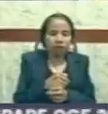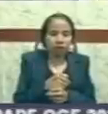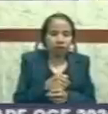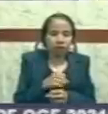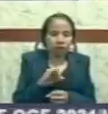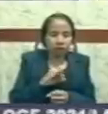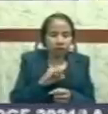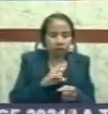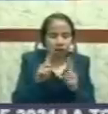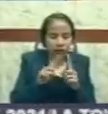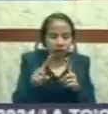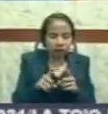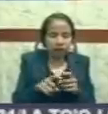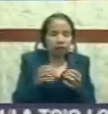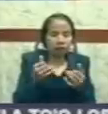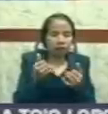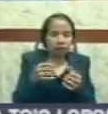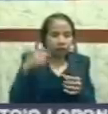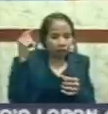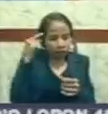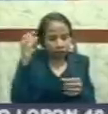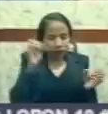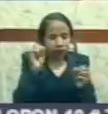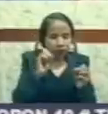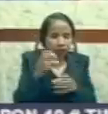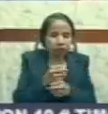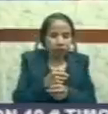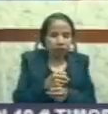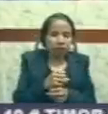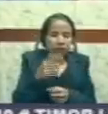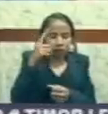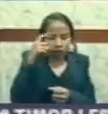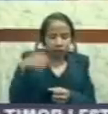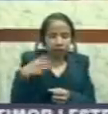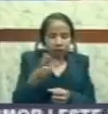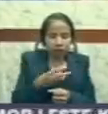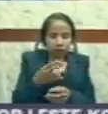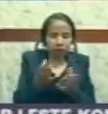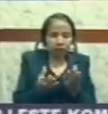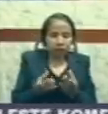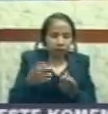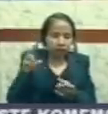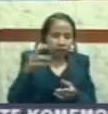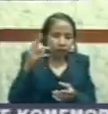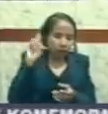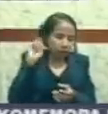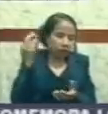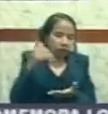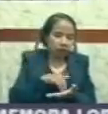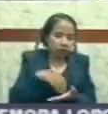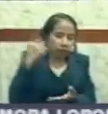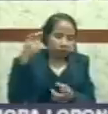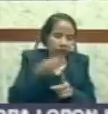diham katak idanemos governo la simo. Tamanem am hakar corona fi falu si governo, karik ihatan deputado srebele argumenta am corona falu